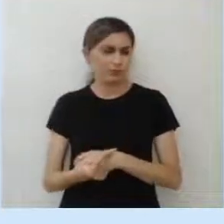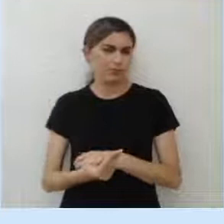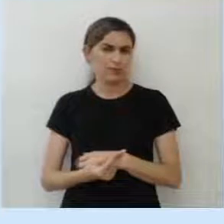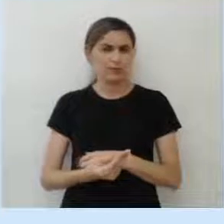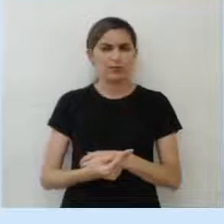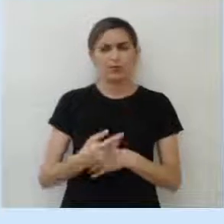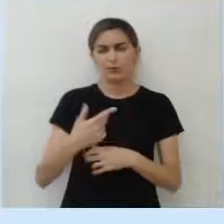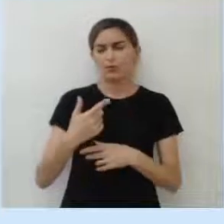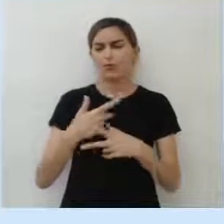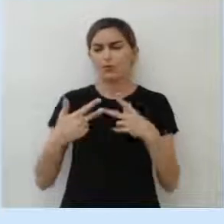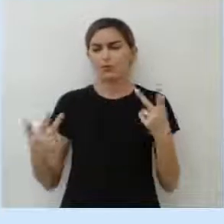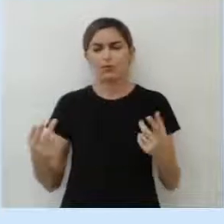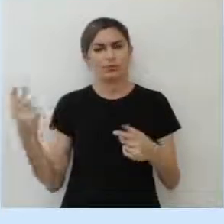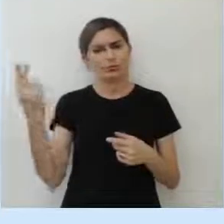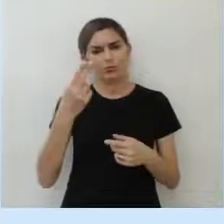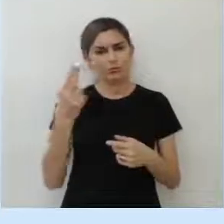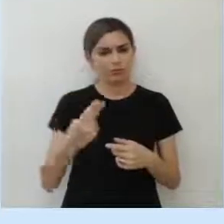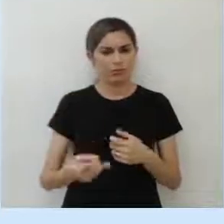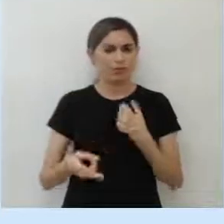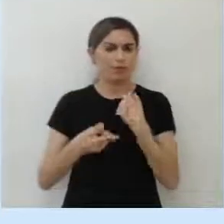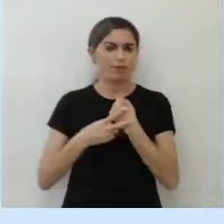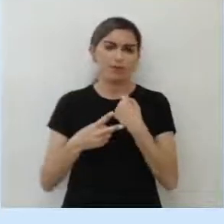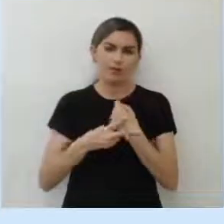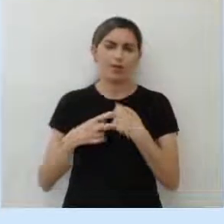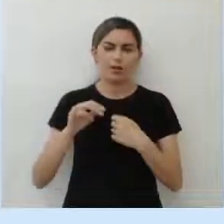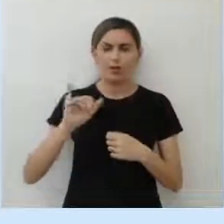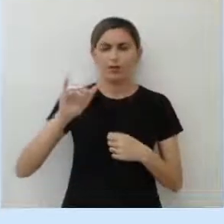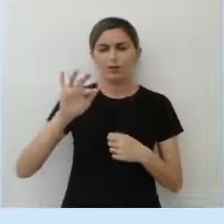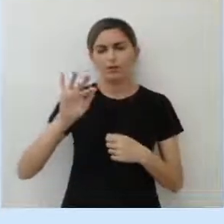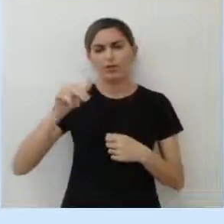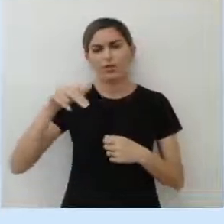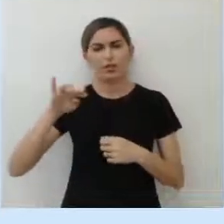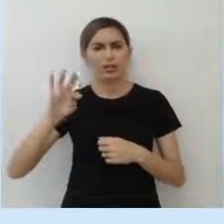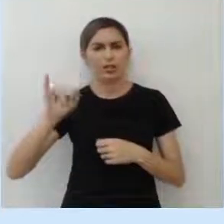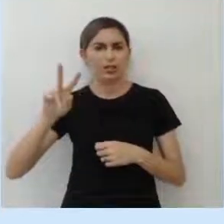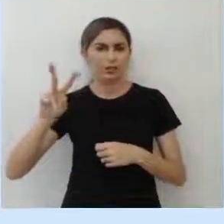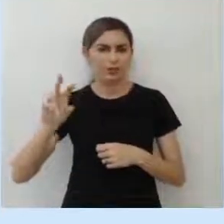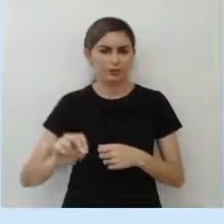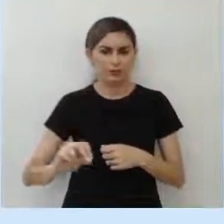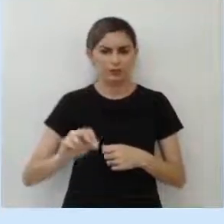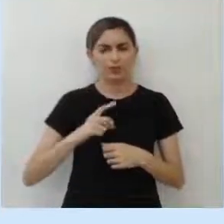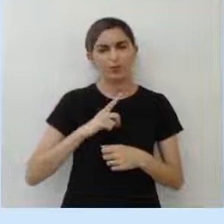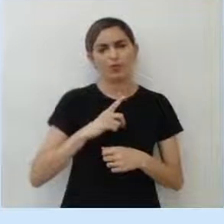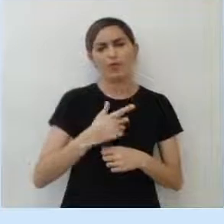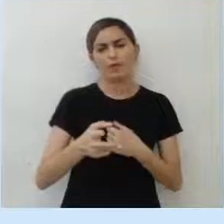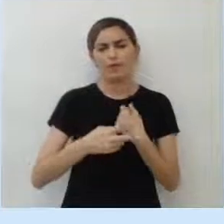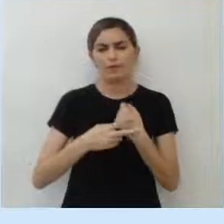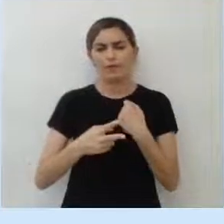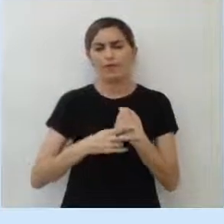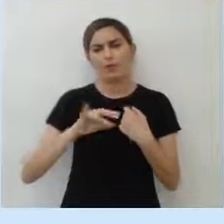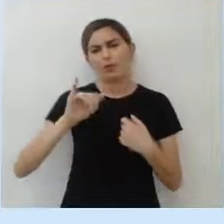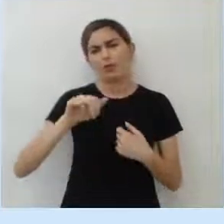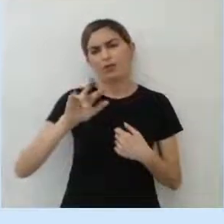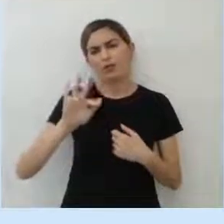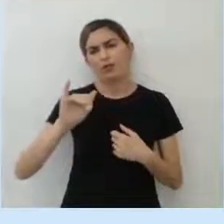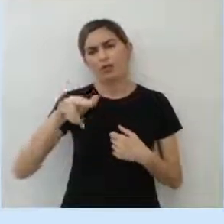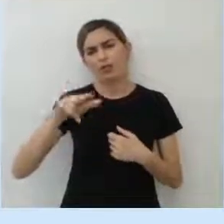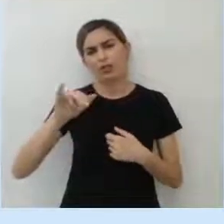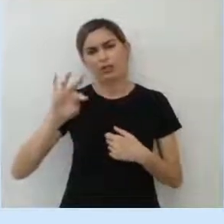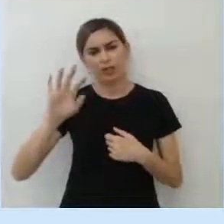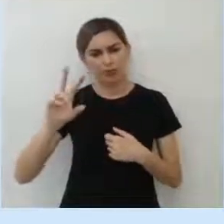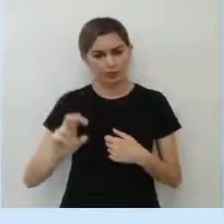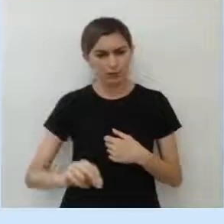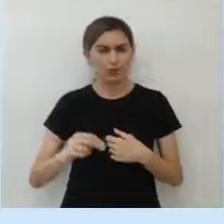Então, uma das formas nominais do verbo é o infinitivo. O verbo, quando ele está no infinitivo,